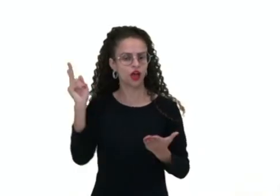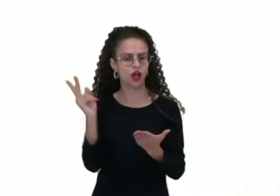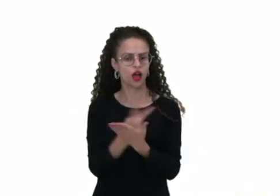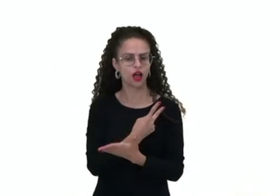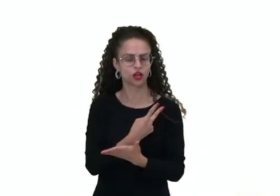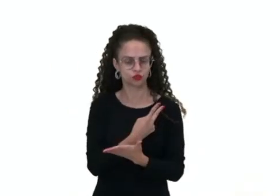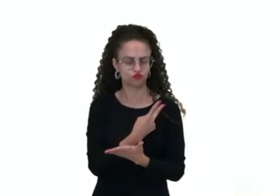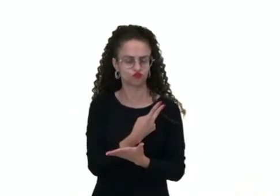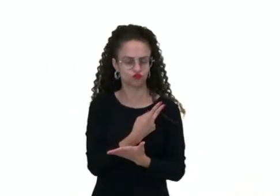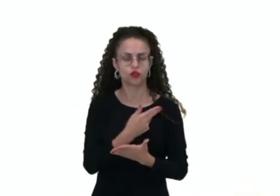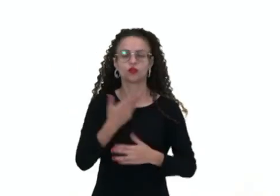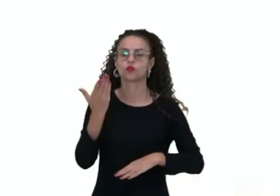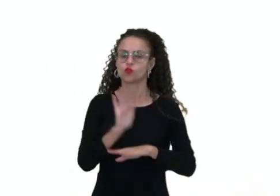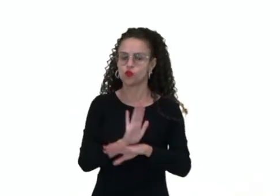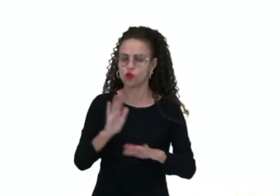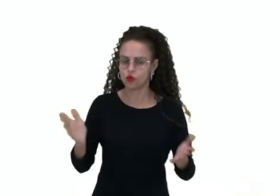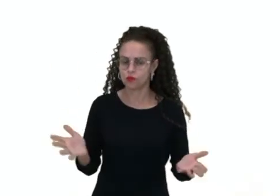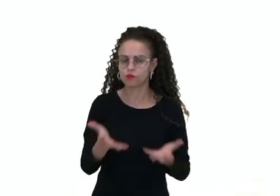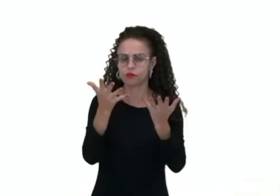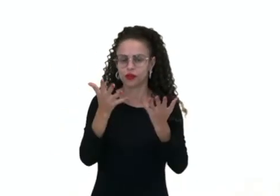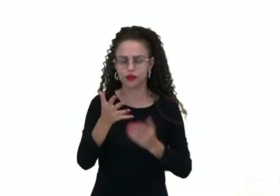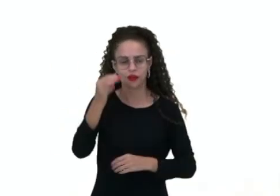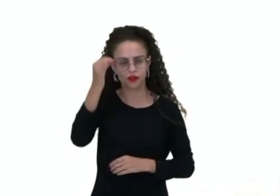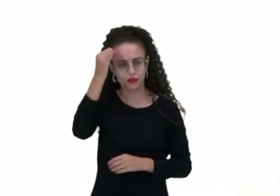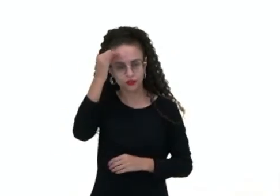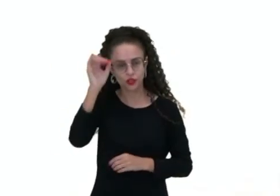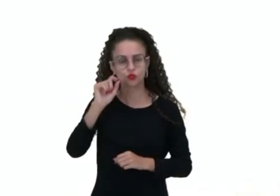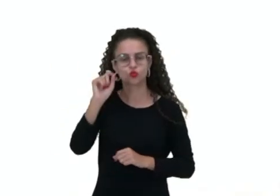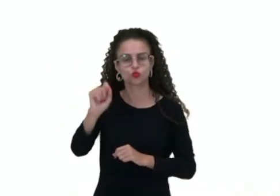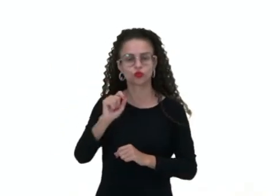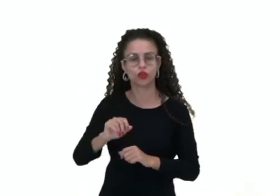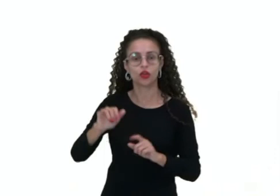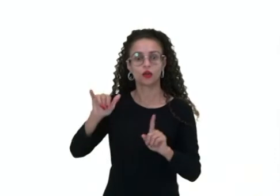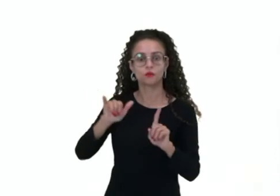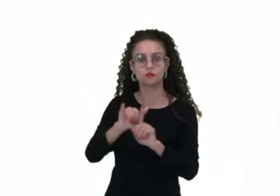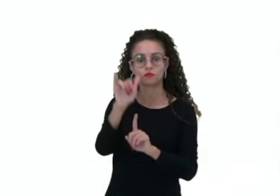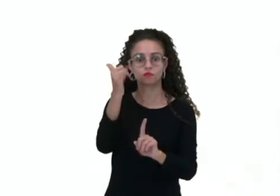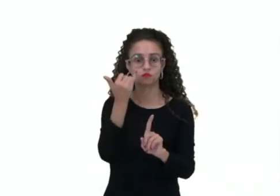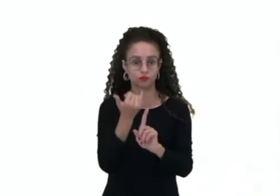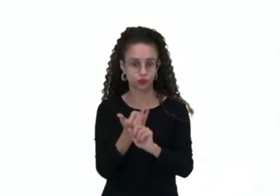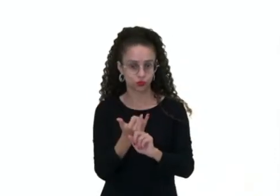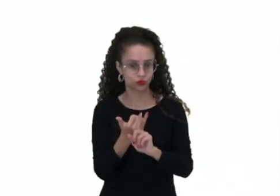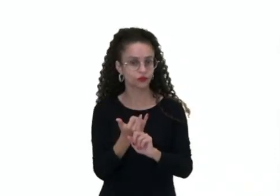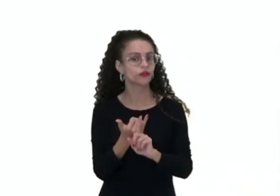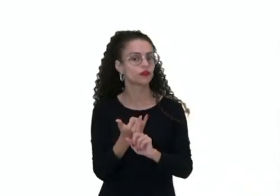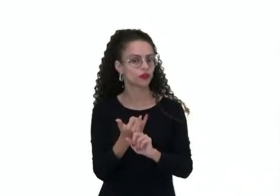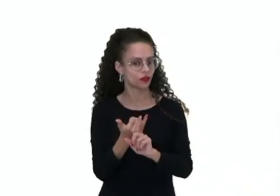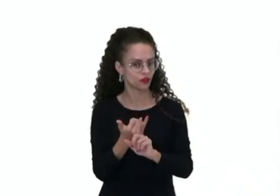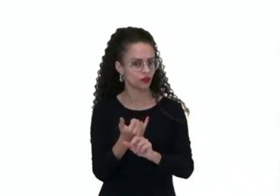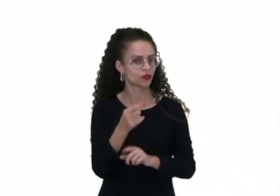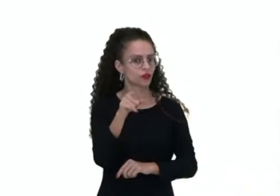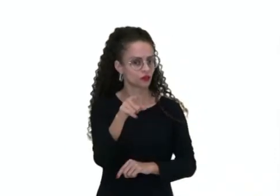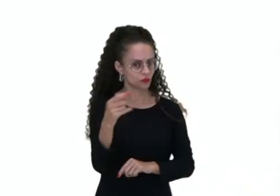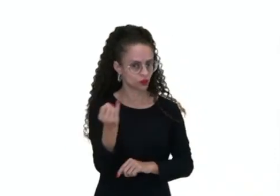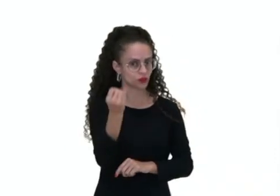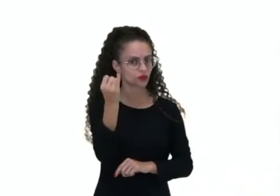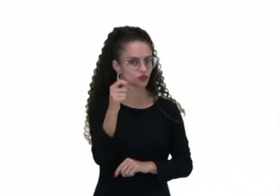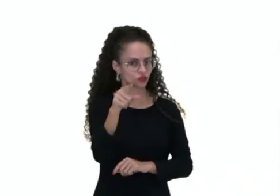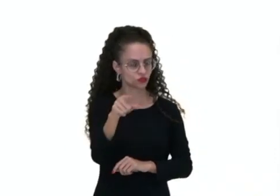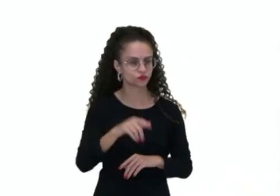indisciplina. Cooperar com as medidas preventivas nos casos de bullying. Meus amigos, isso é muito